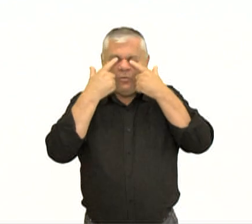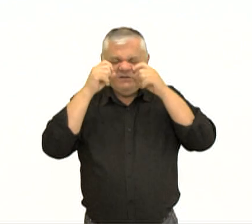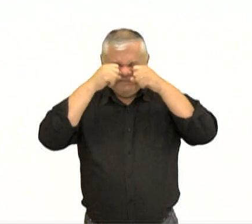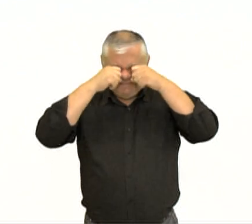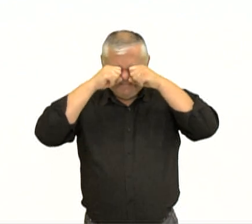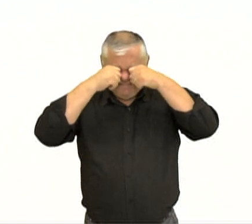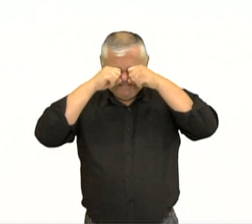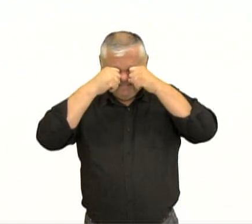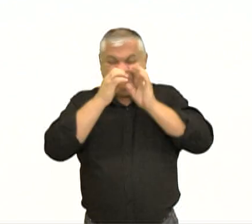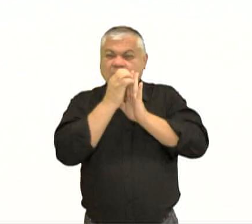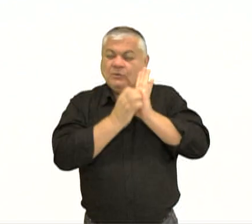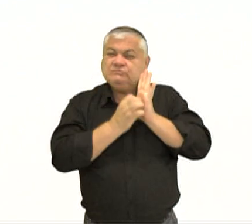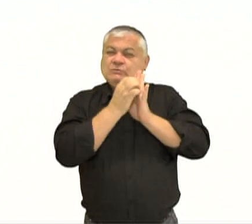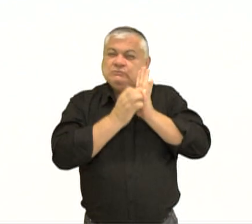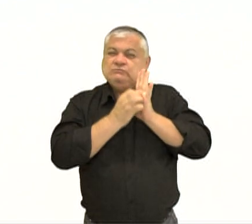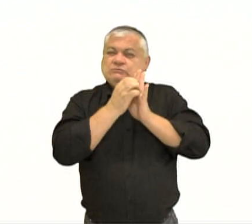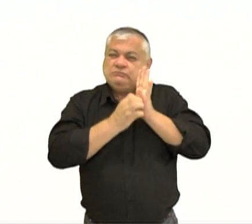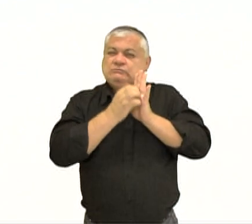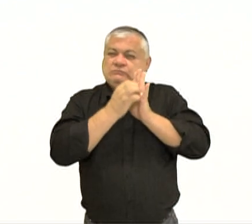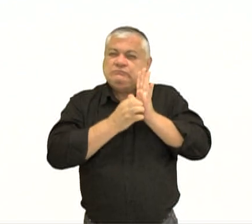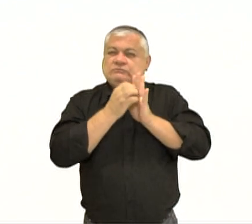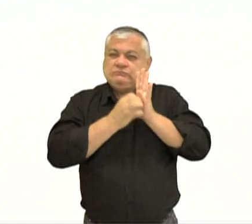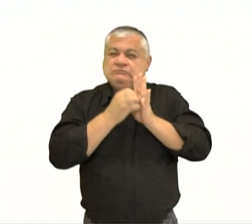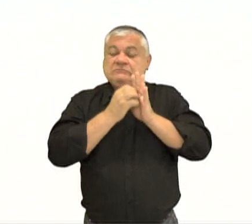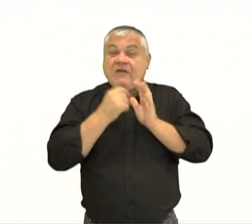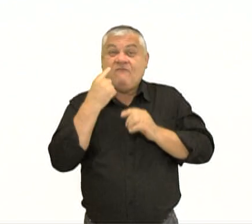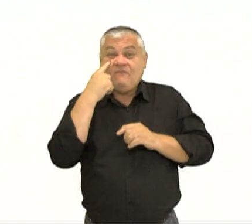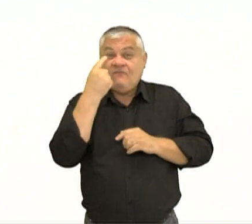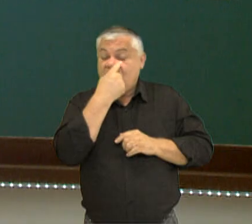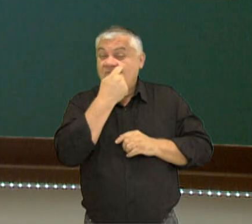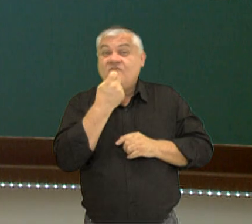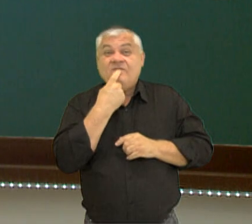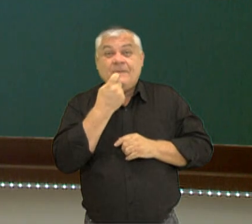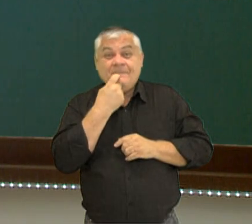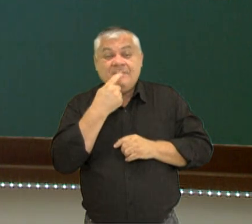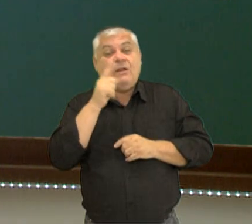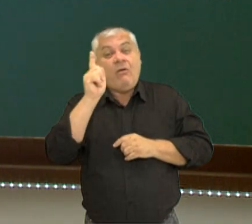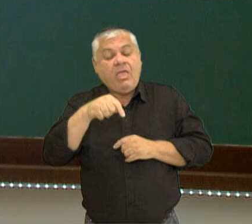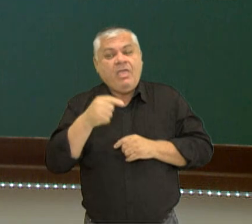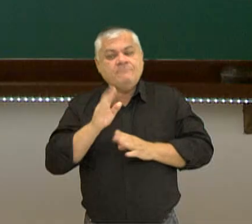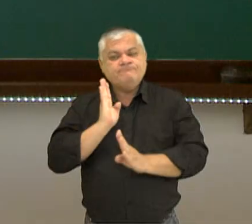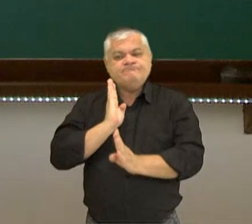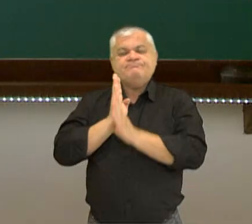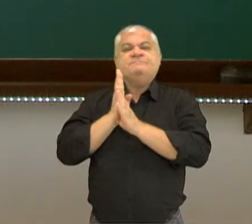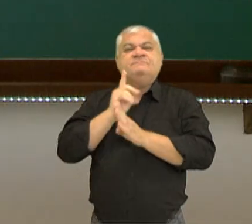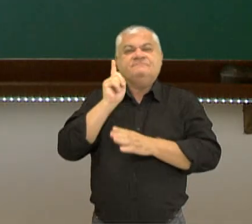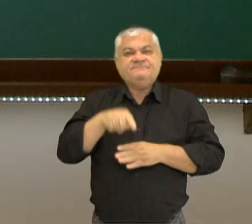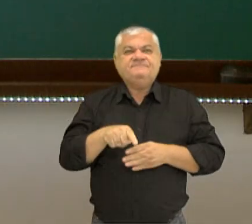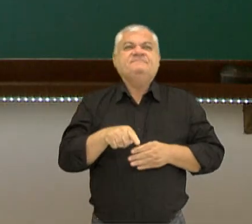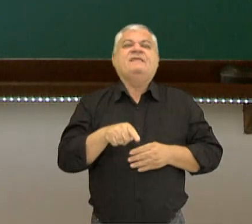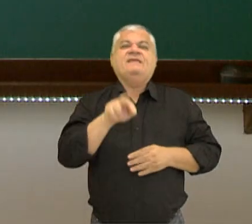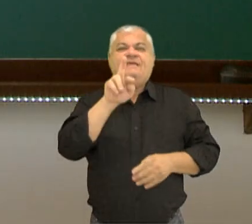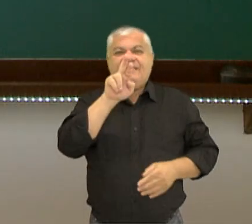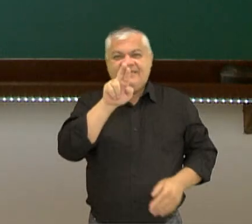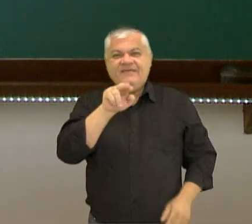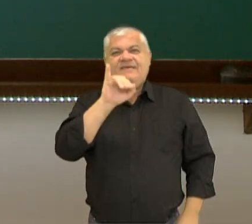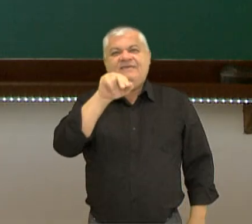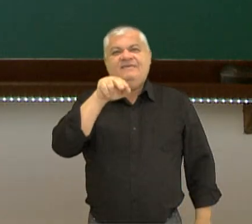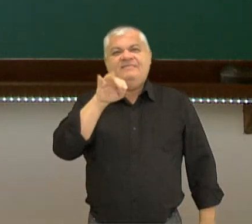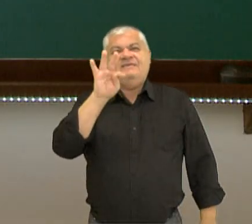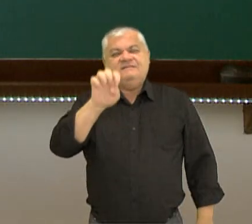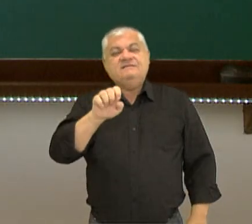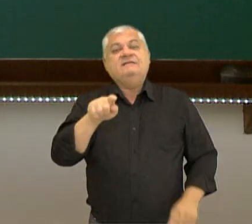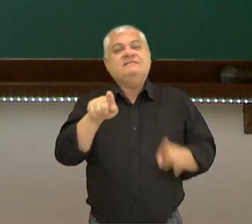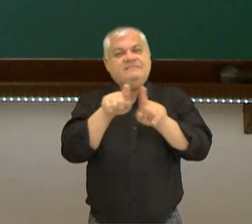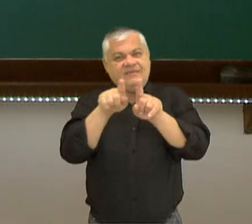Os olhos de tanto coçar podem ficar irritados, então são sintomas muito desagradáveis, mas